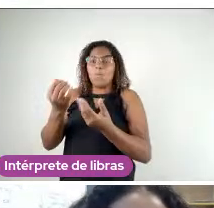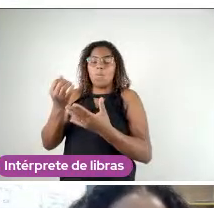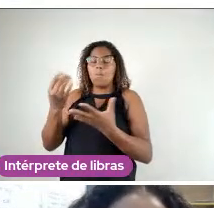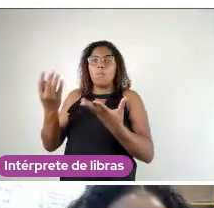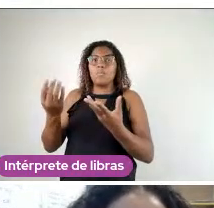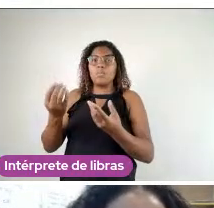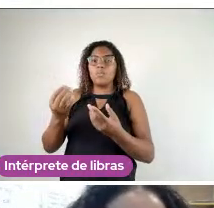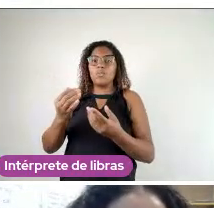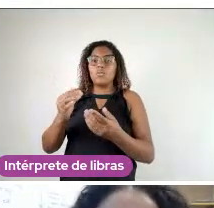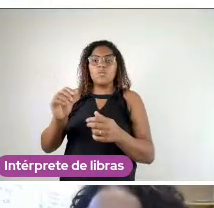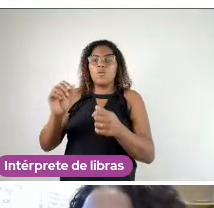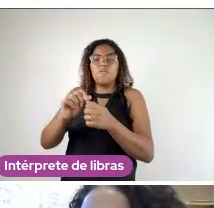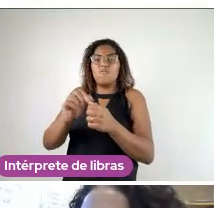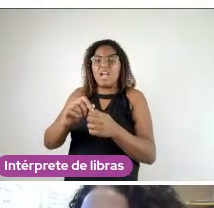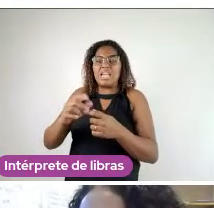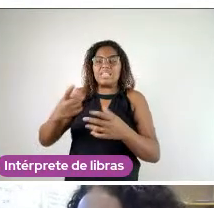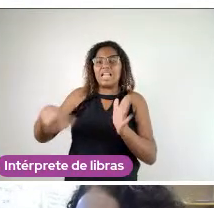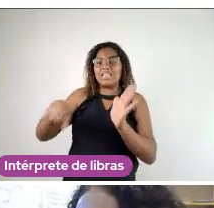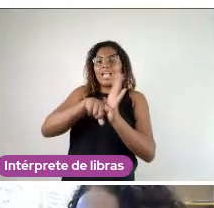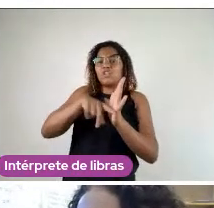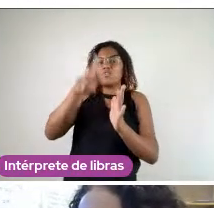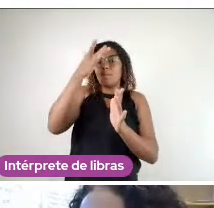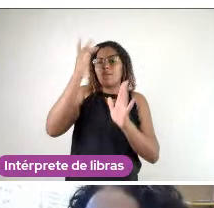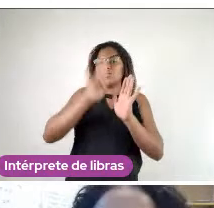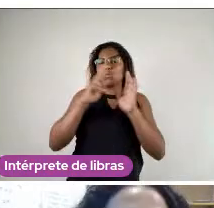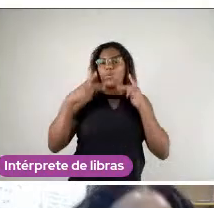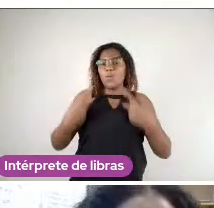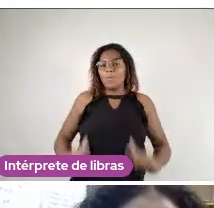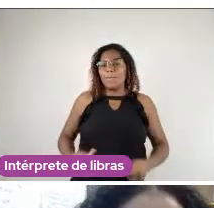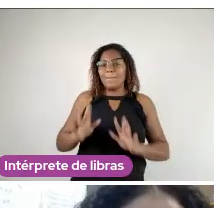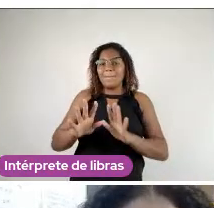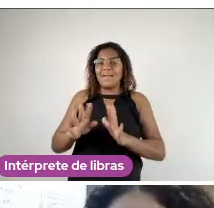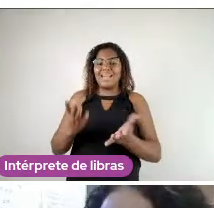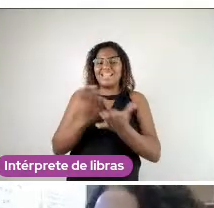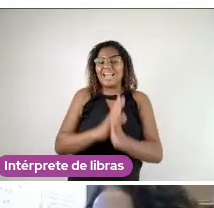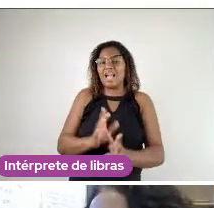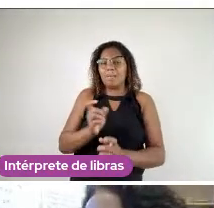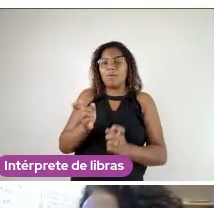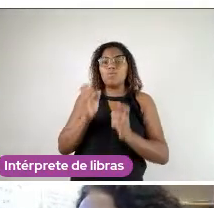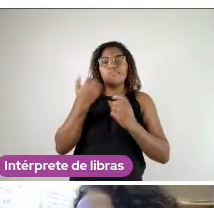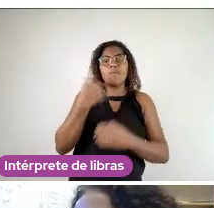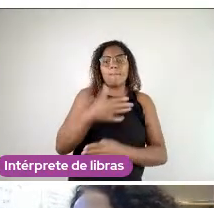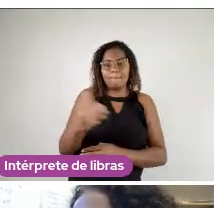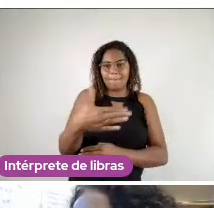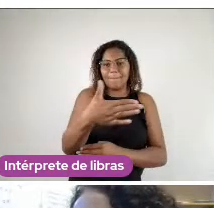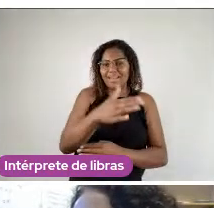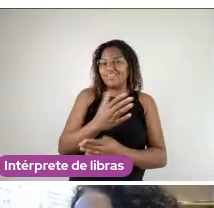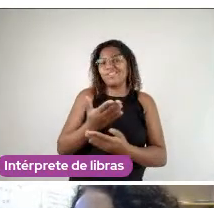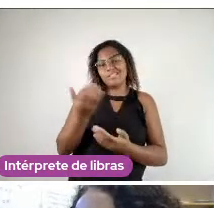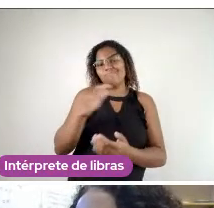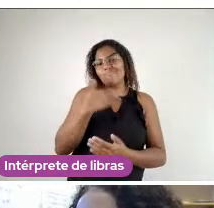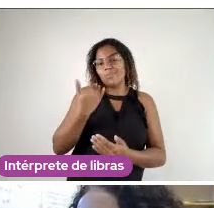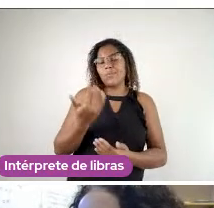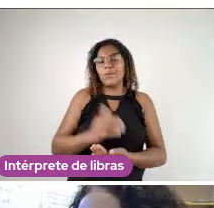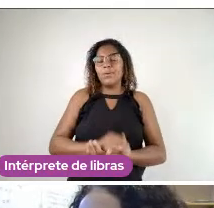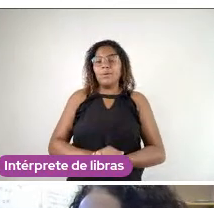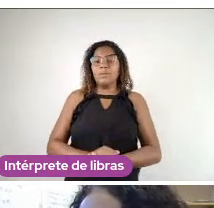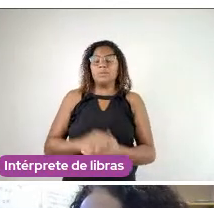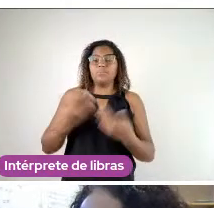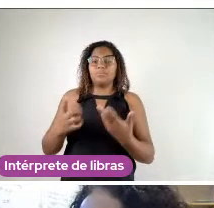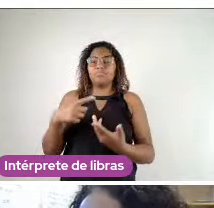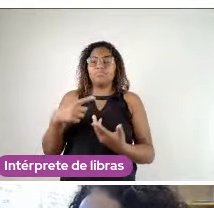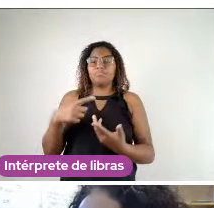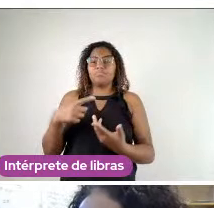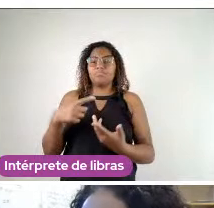não causa efeito negativo nos humanos, mas mata os salmões, né, os peixes. E aí, então, a gente teve